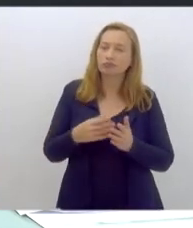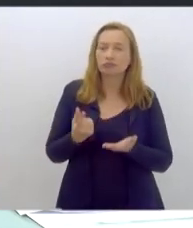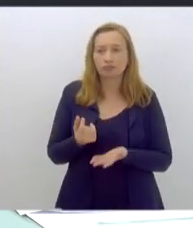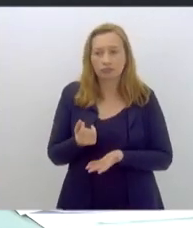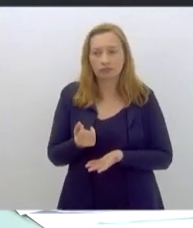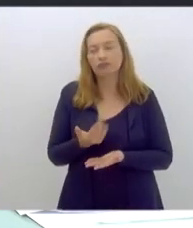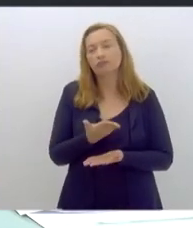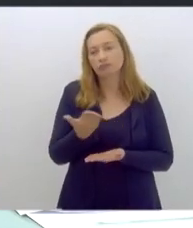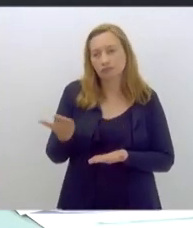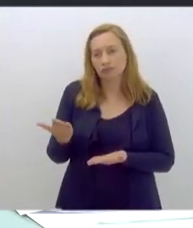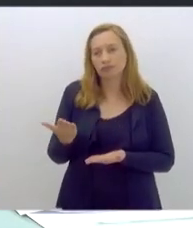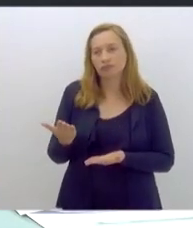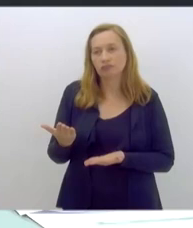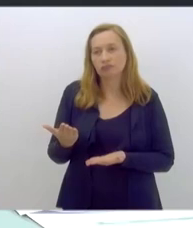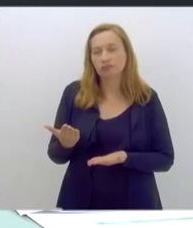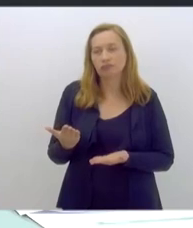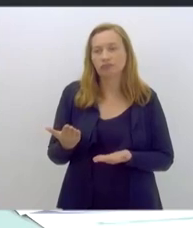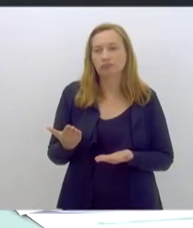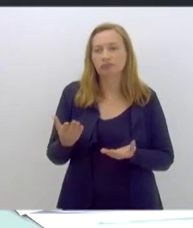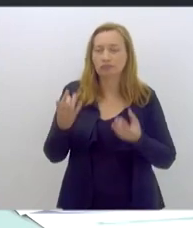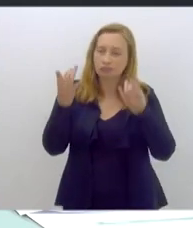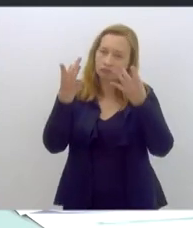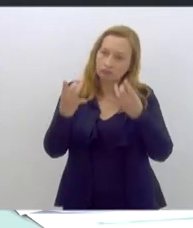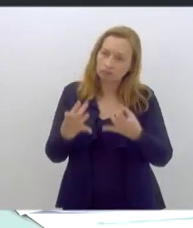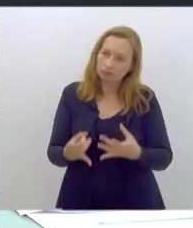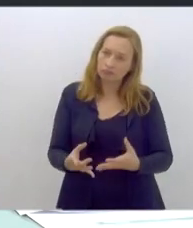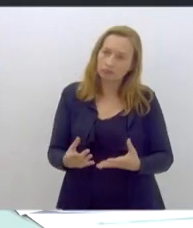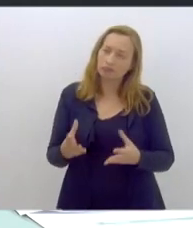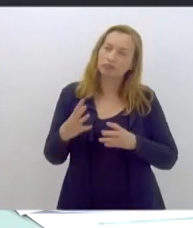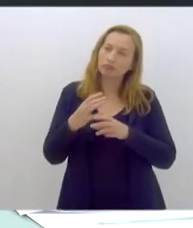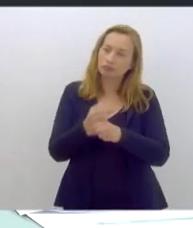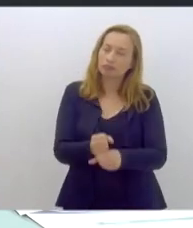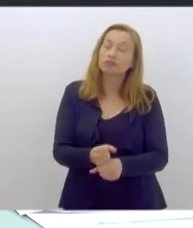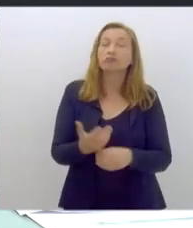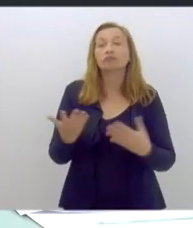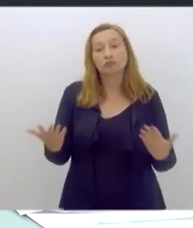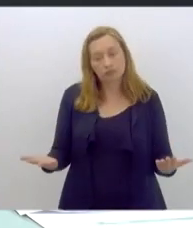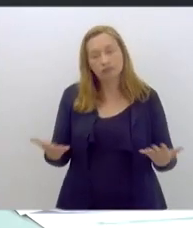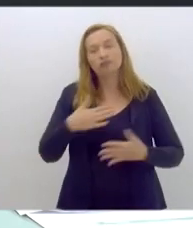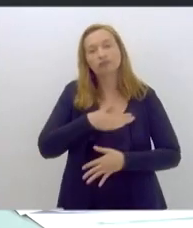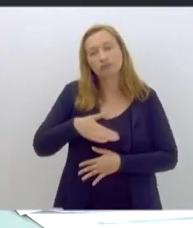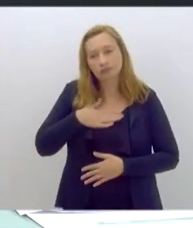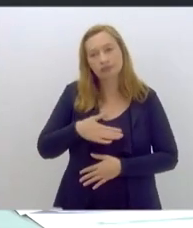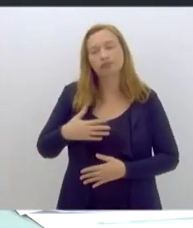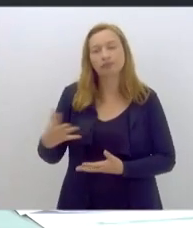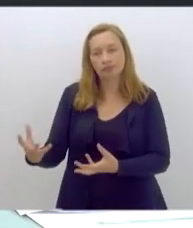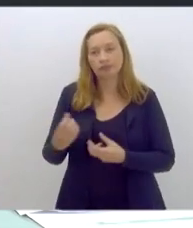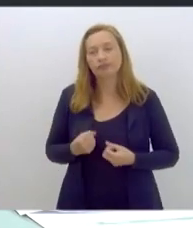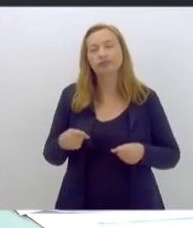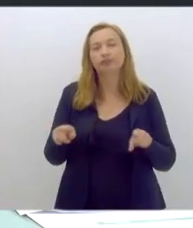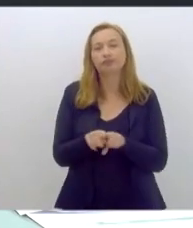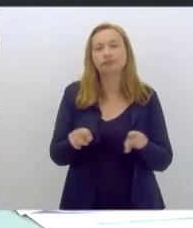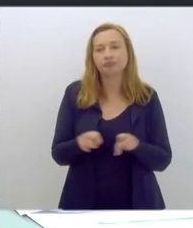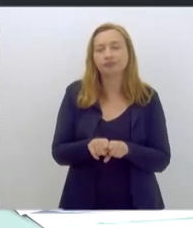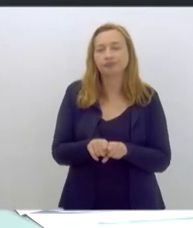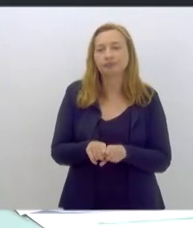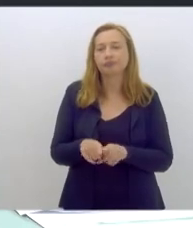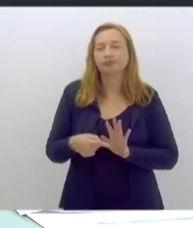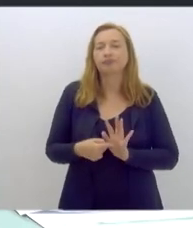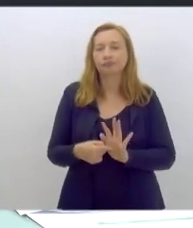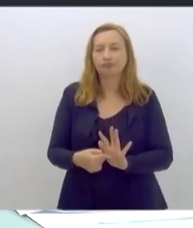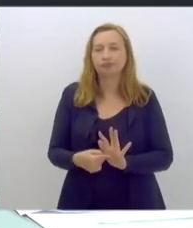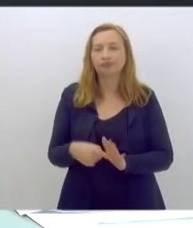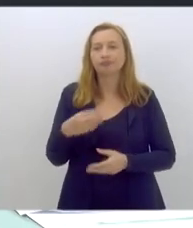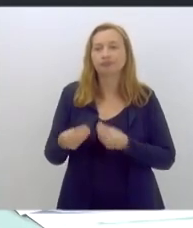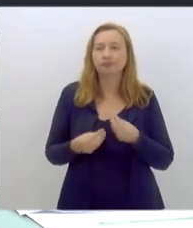vocês explicitam a forma de cálculo do mesmo então Gostaríamos receber também esse demonstrativo